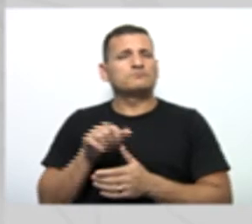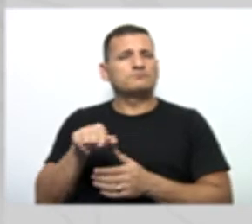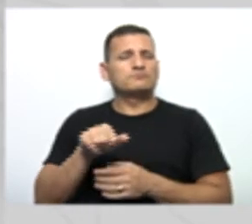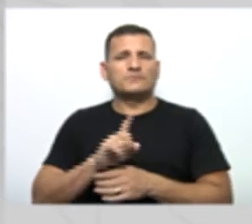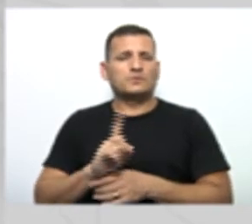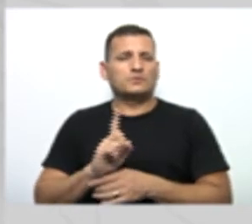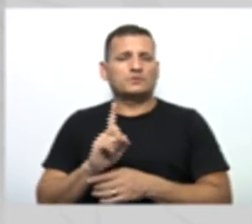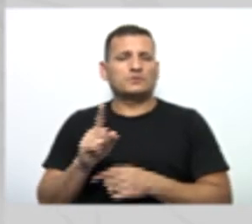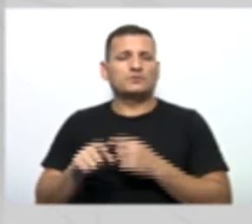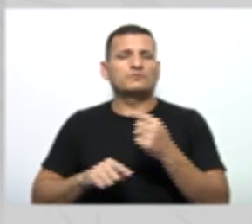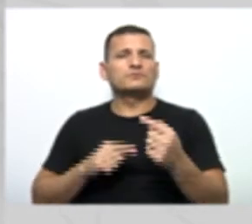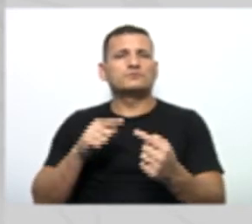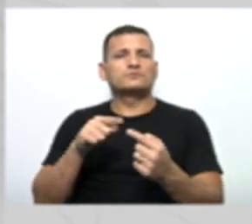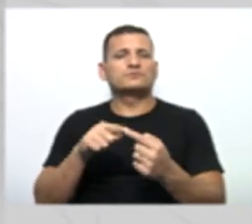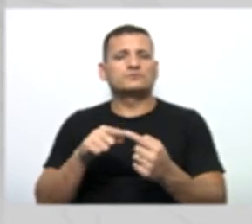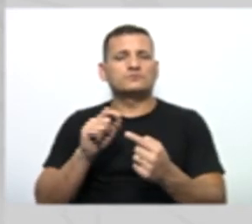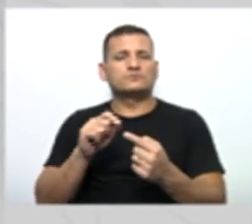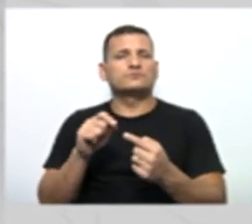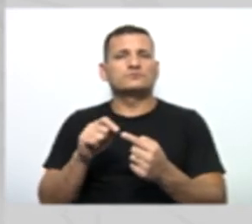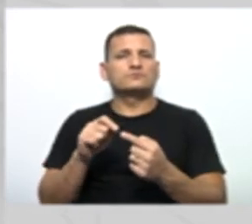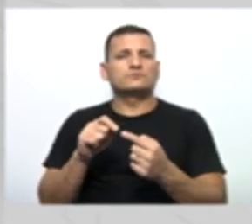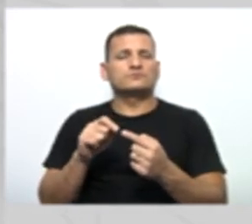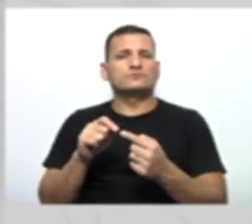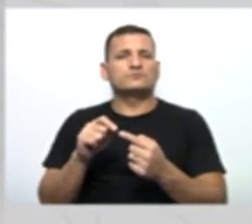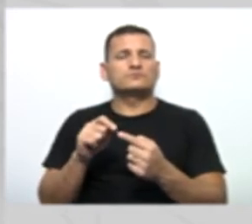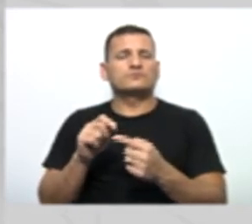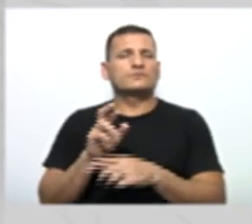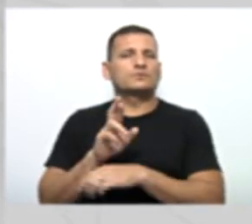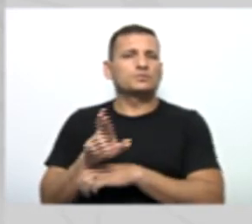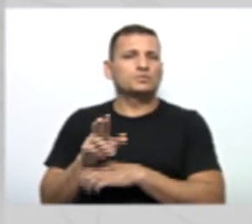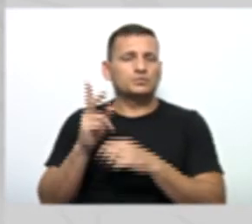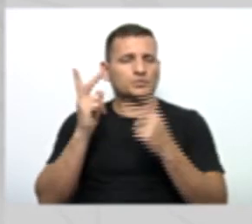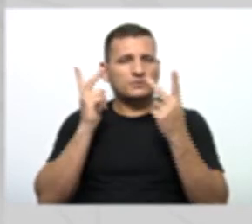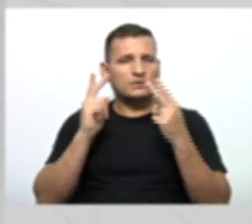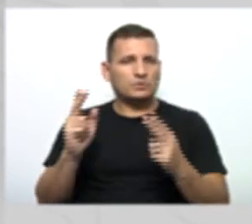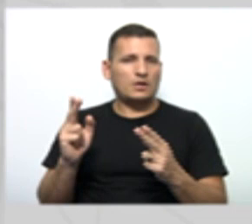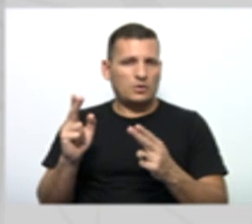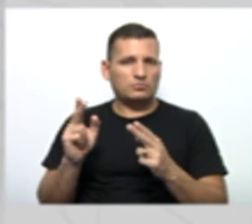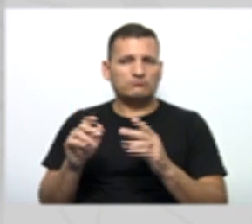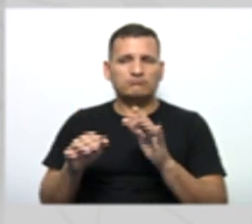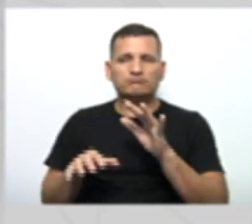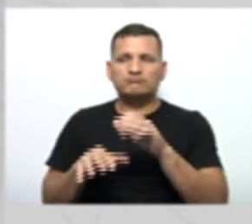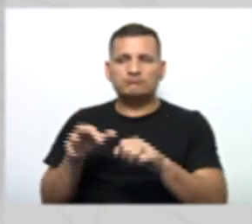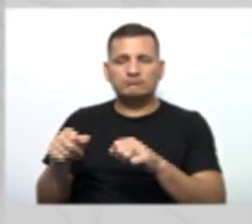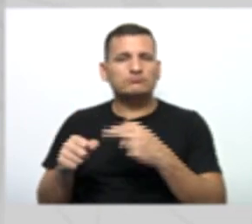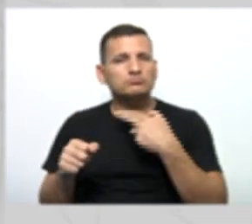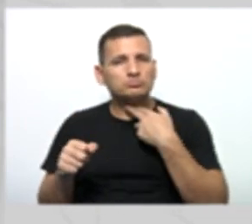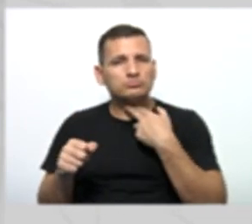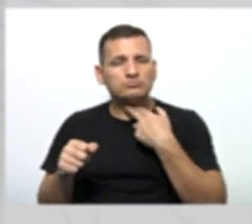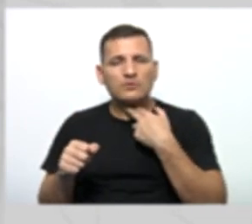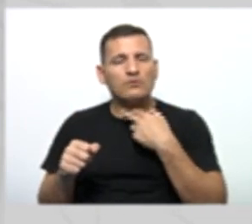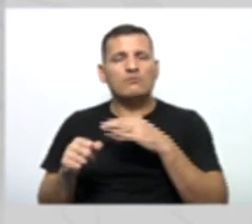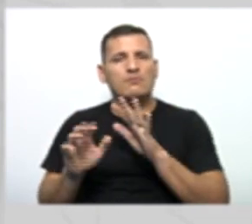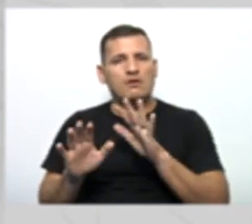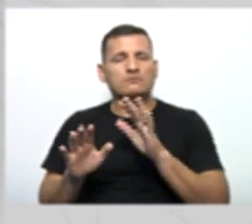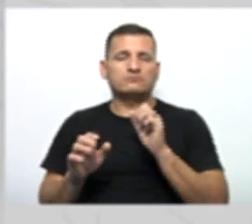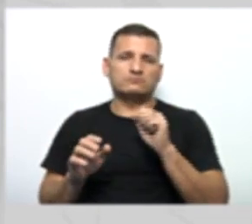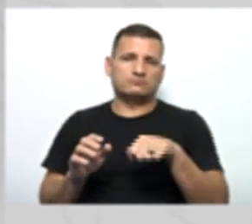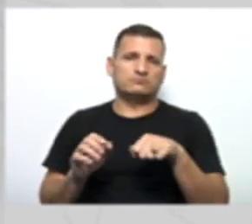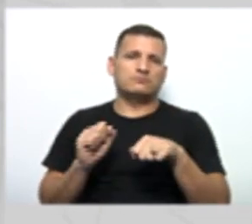objetivo manter os recursos naturais intocados, mas sim utilizar